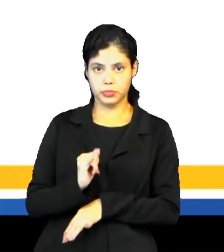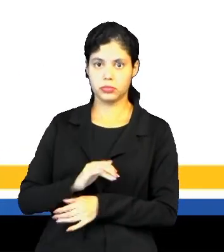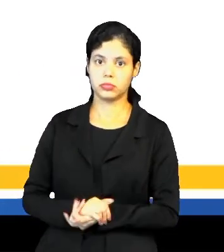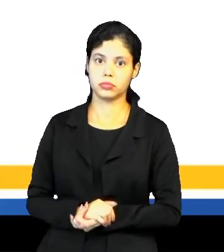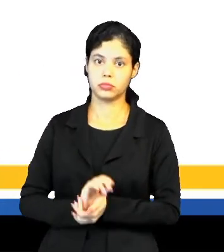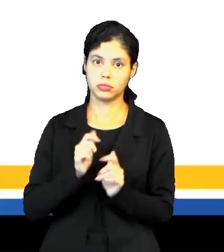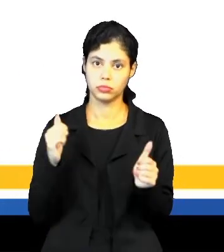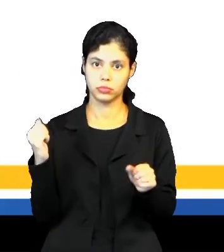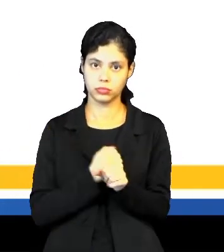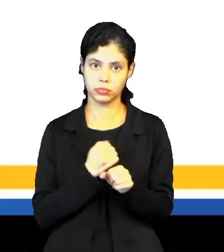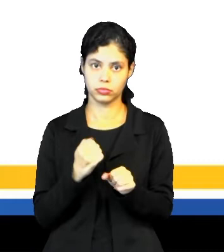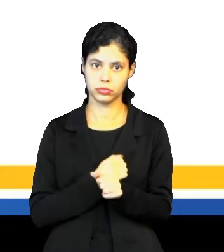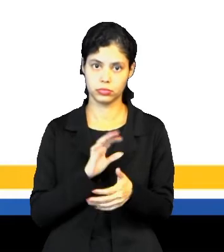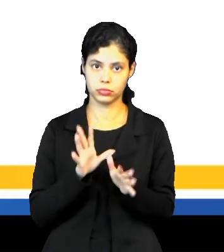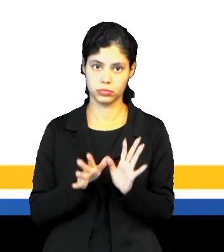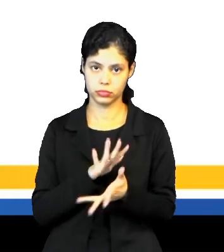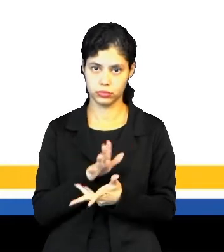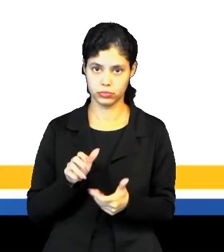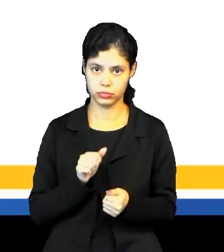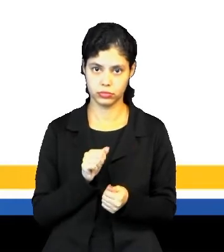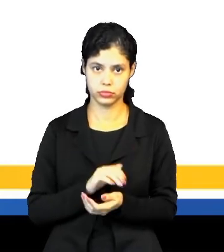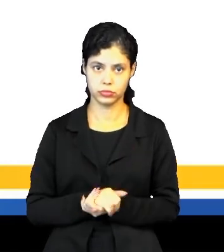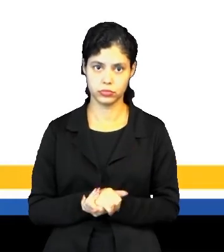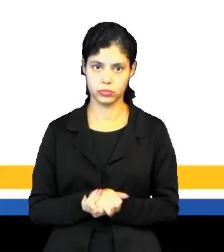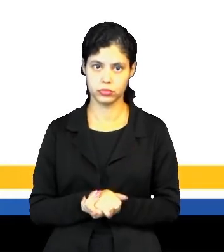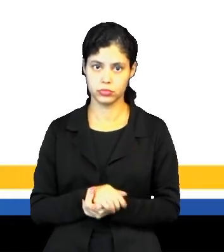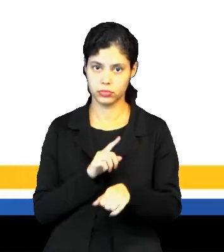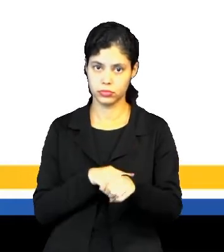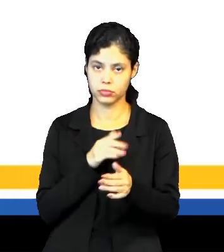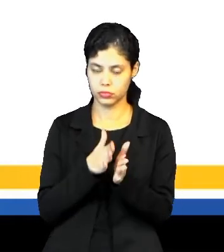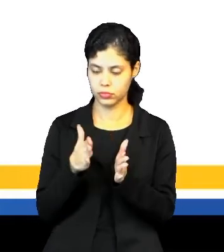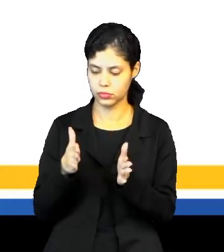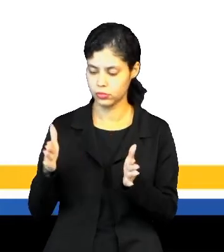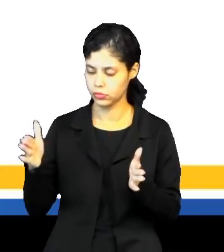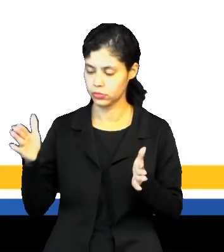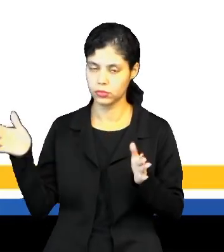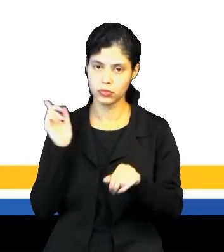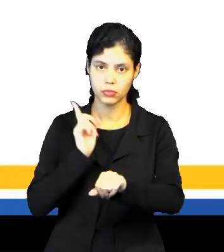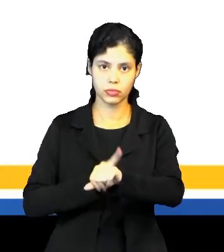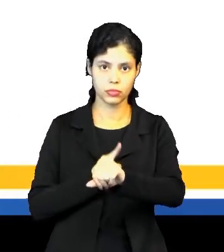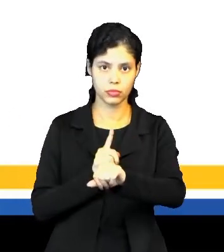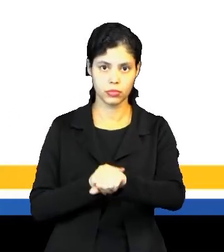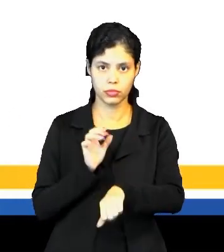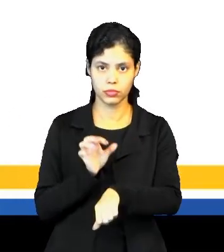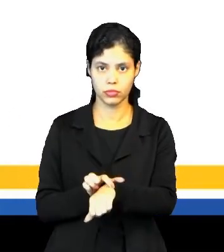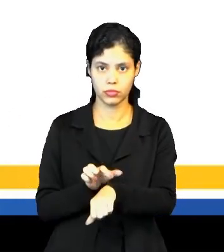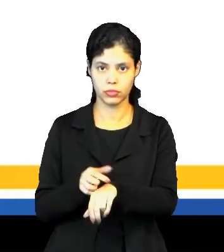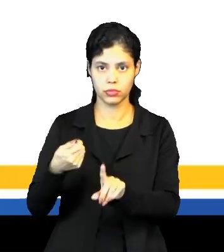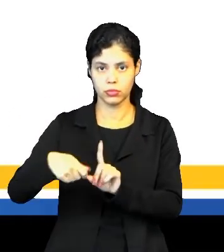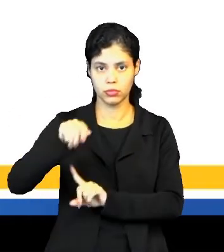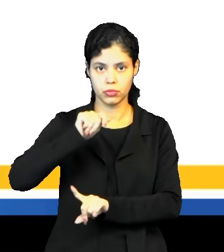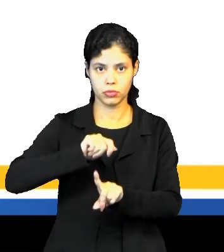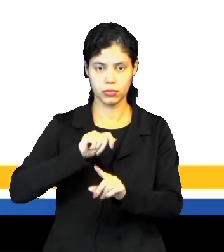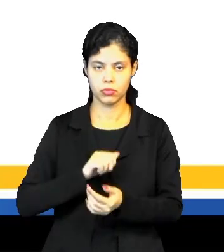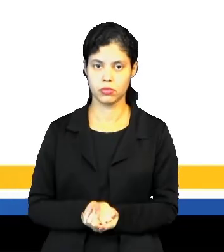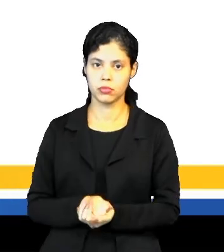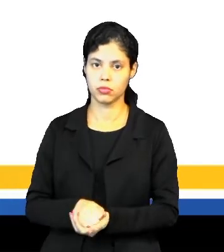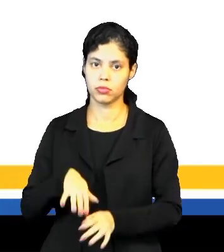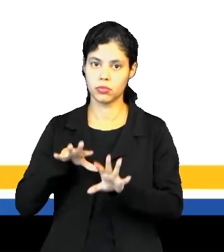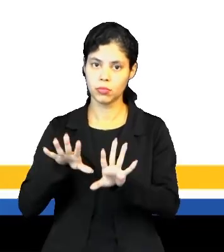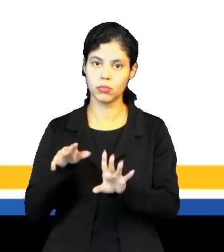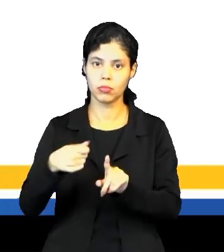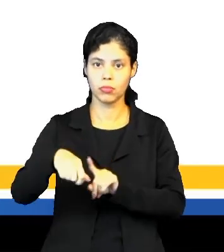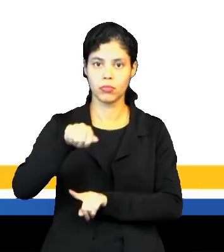construções, epidemias e mudanças de regimes, enquanto que o tempo cronológico é o tempo dos relógios e dos calendários.